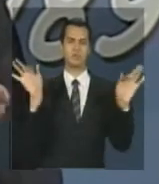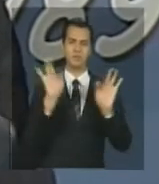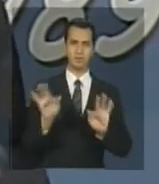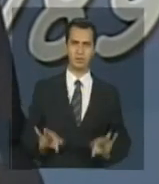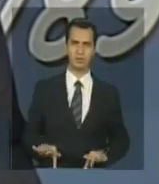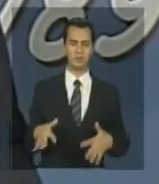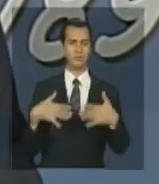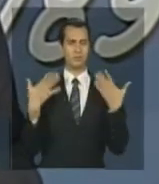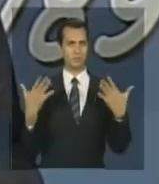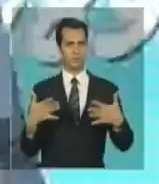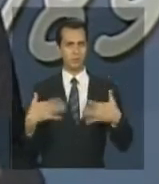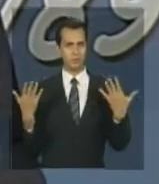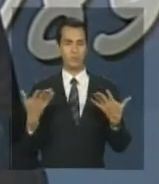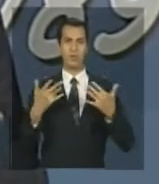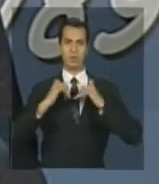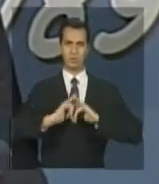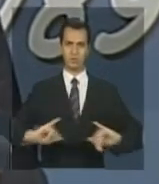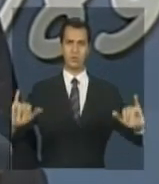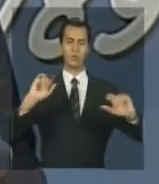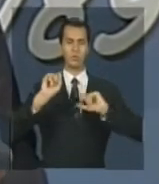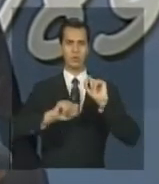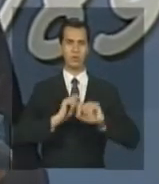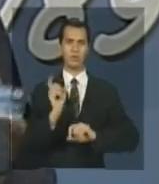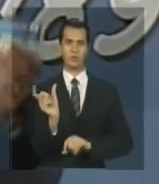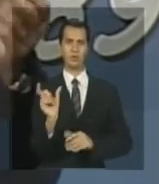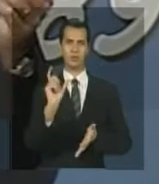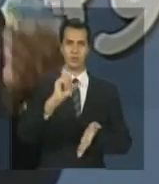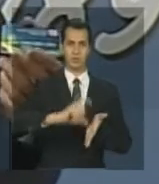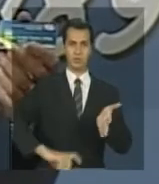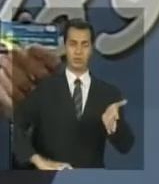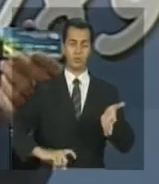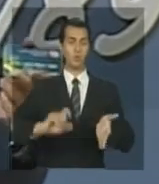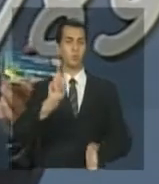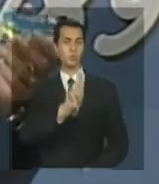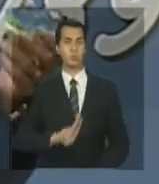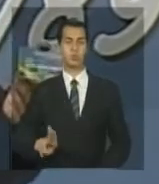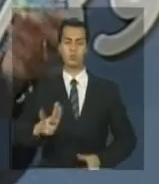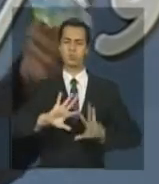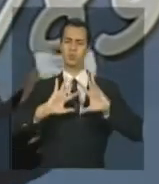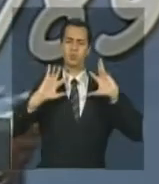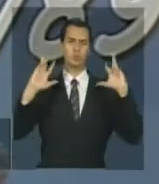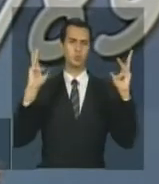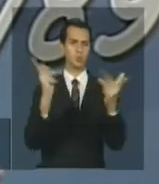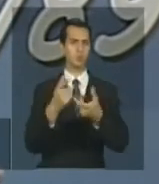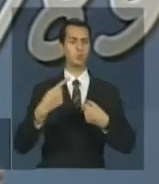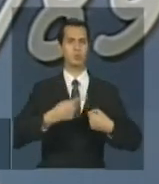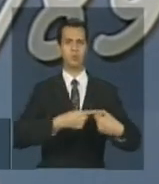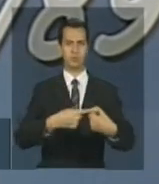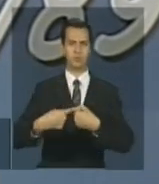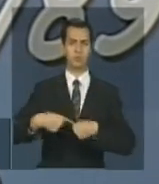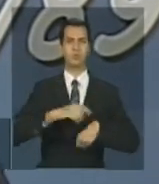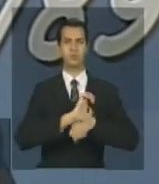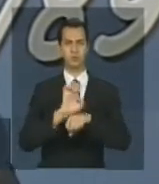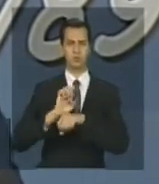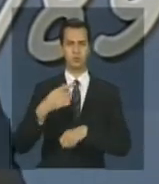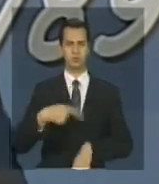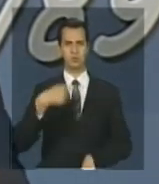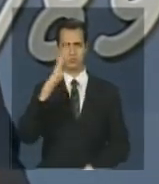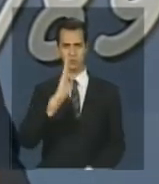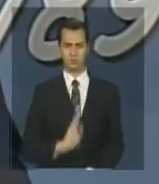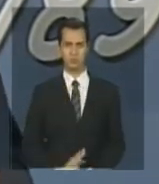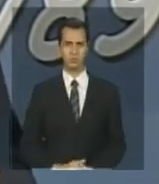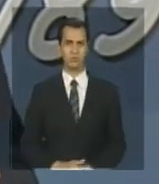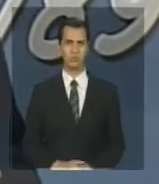portanto anunciar a universalização do uso do cartão de pagamento da Defesa Civil